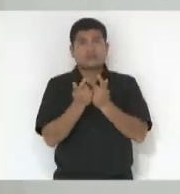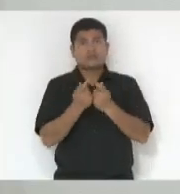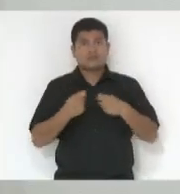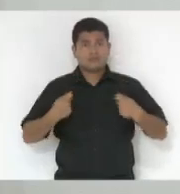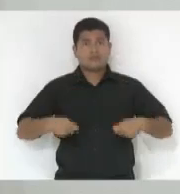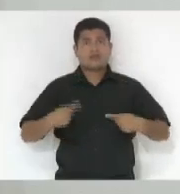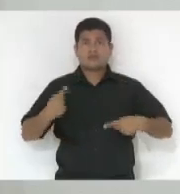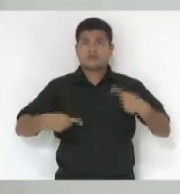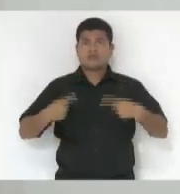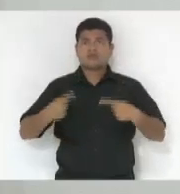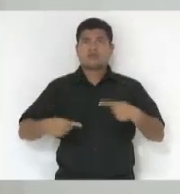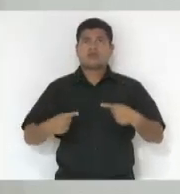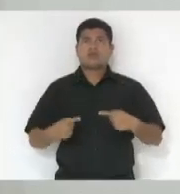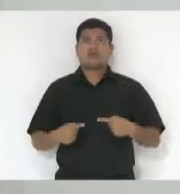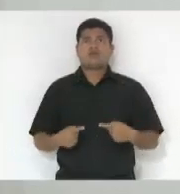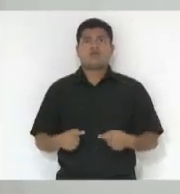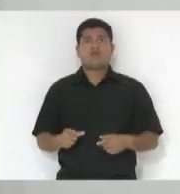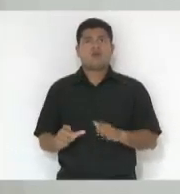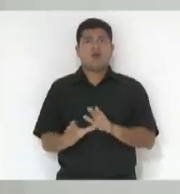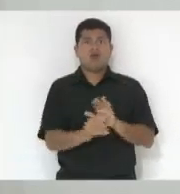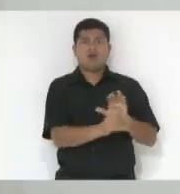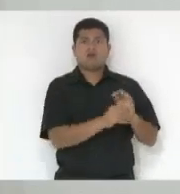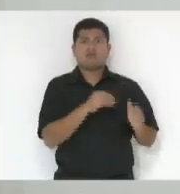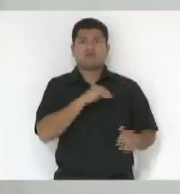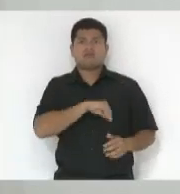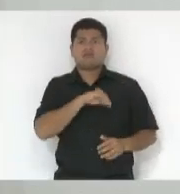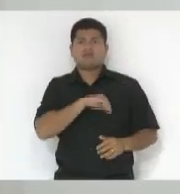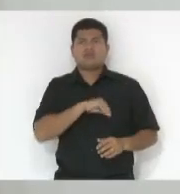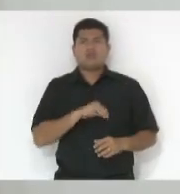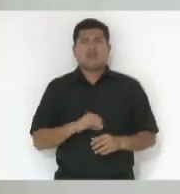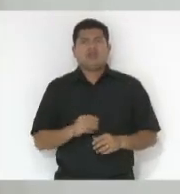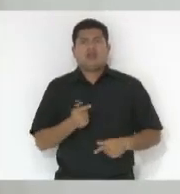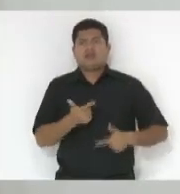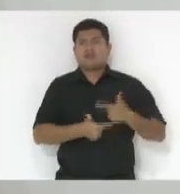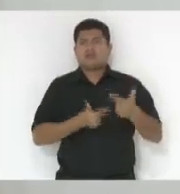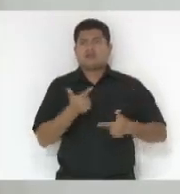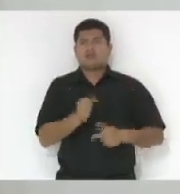discutir o que é roubado do bolso do trabalhador catarinense.